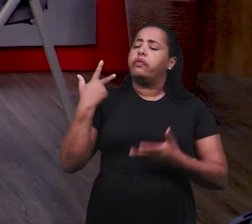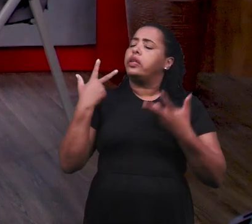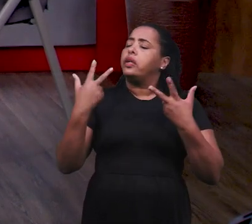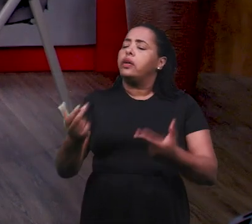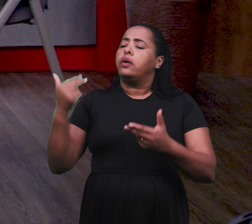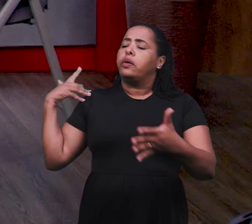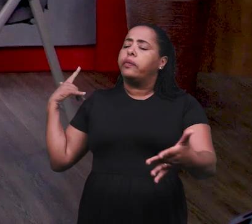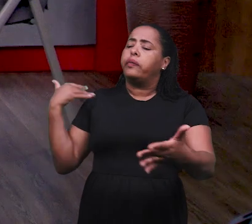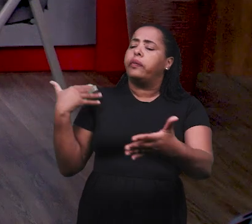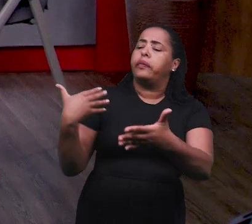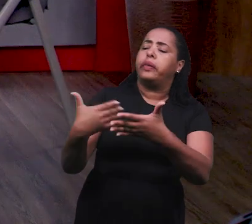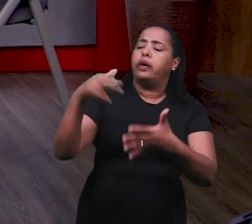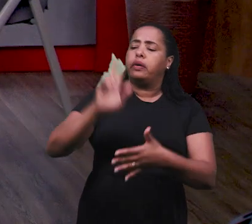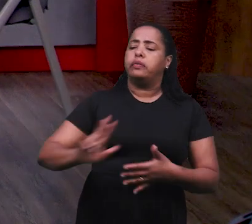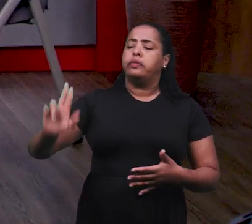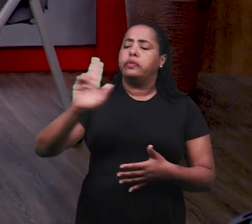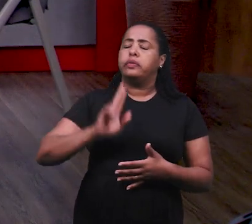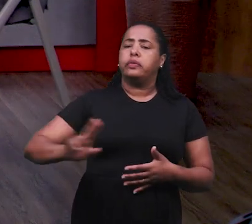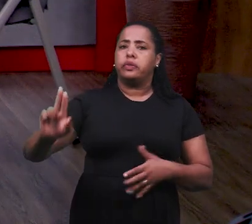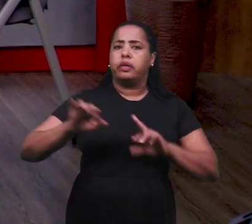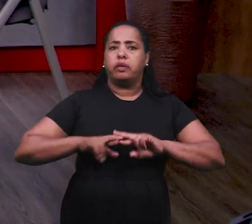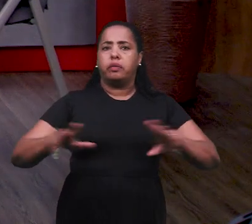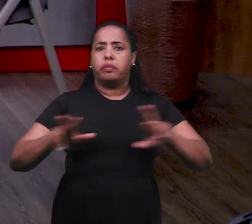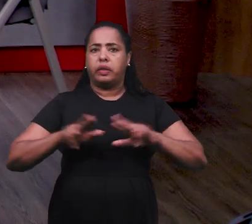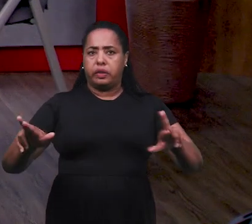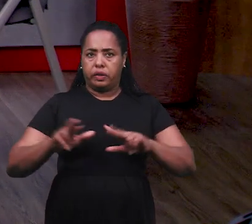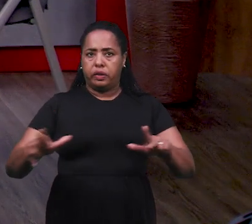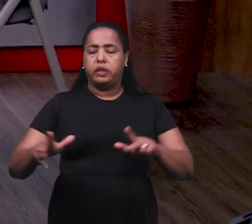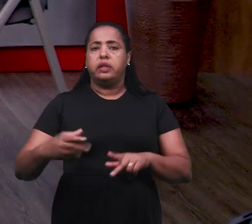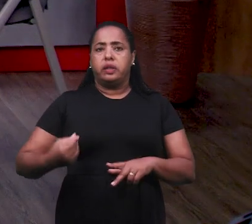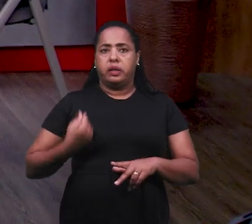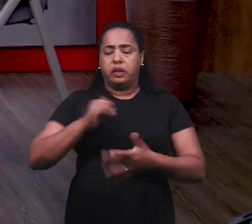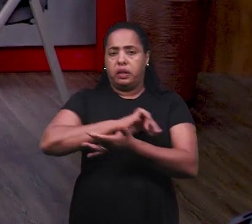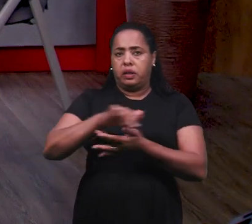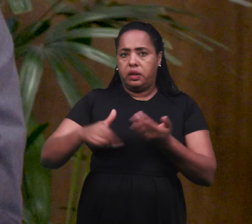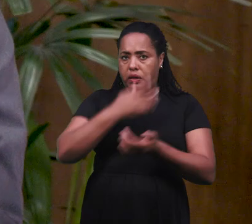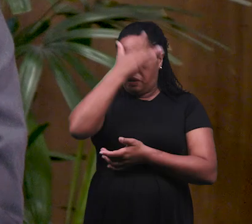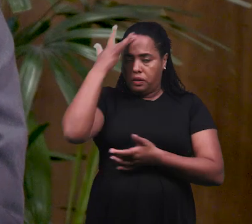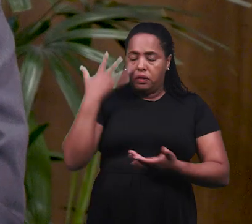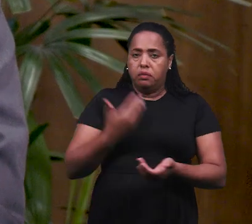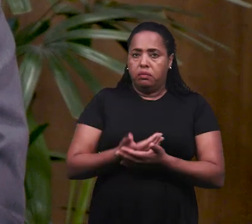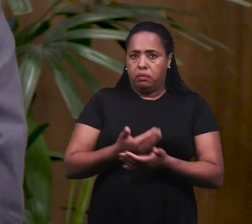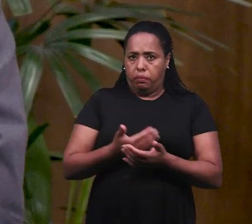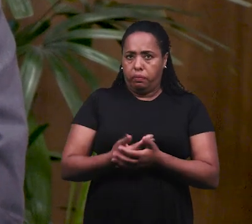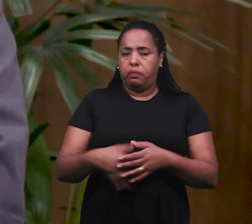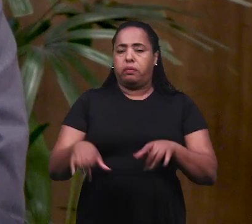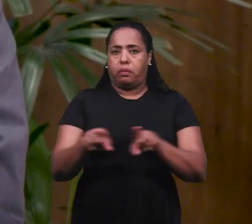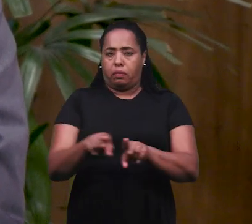aqui, ah, para fazer essa diferença na vida de muitos estudantes ali. Uma vez que a